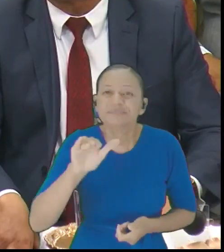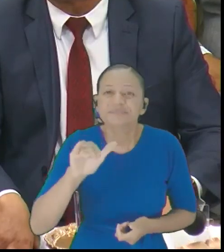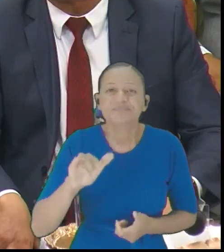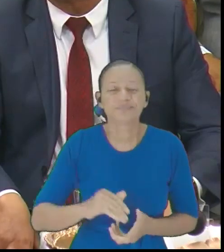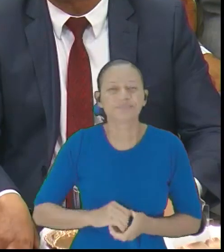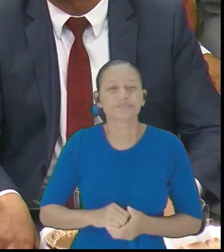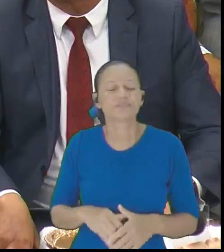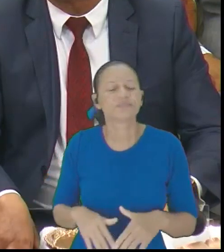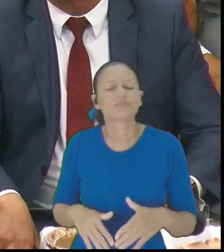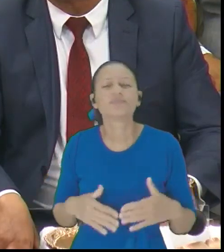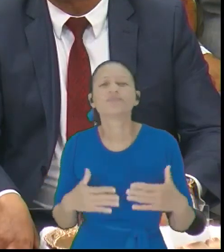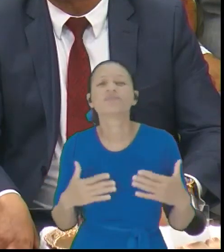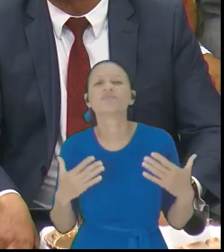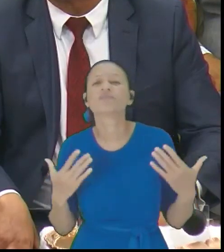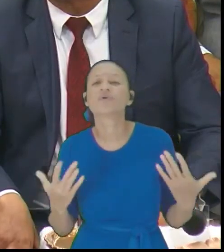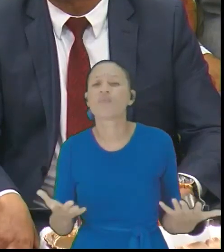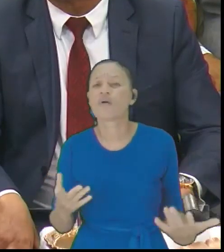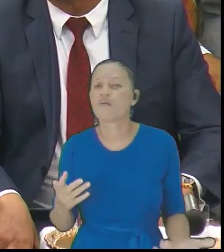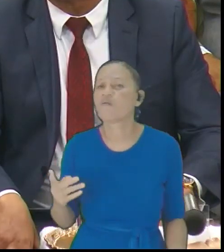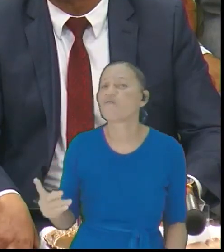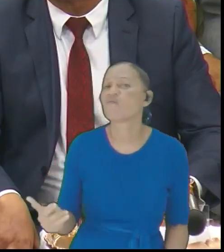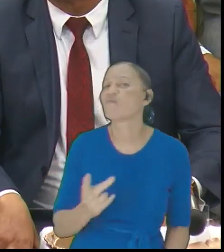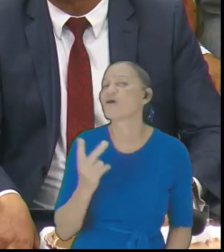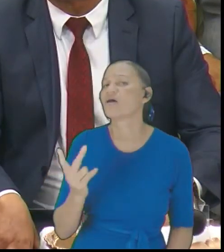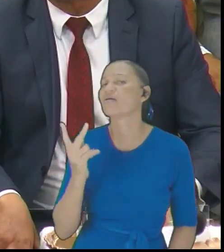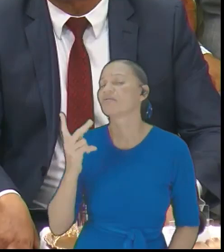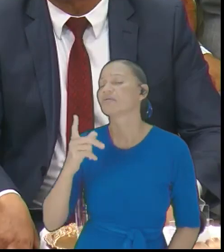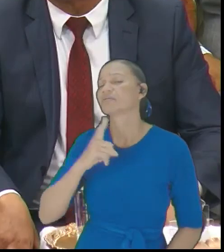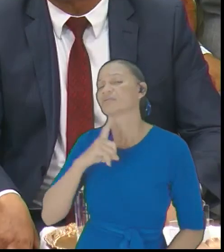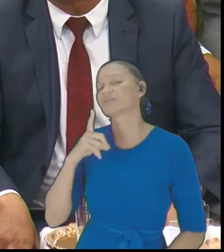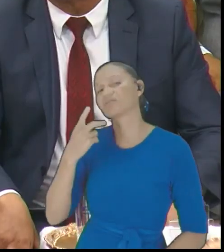Qual o preço da tua paz?